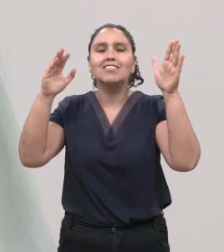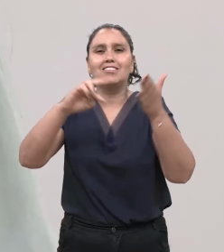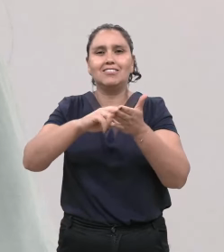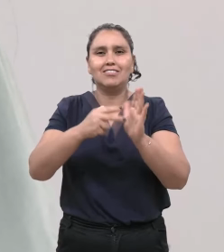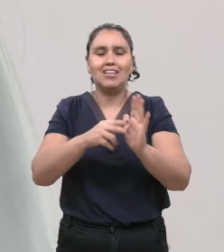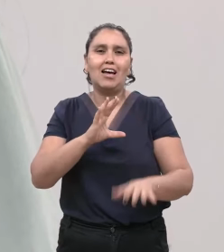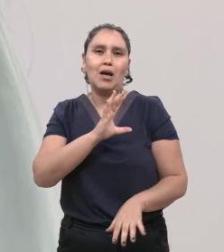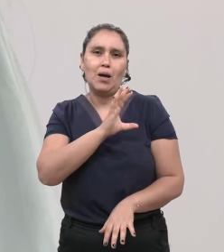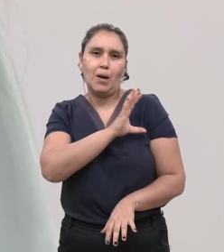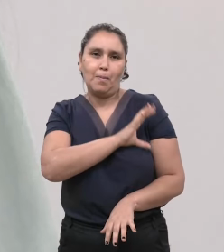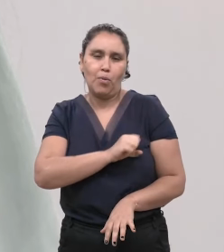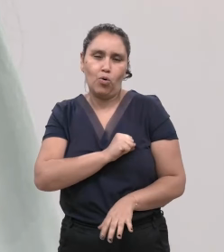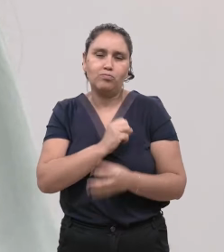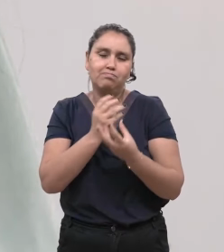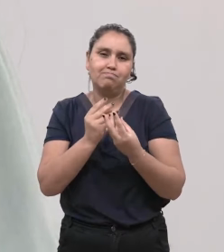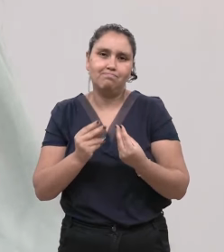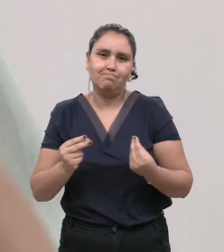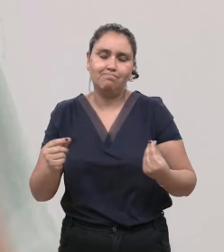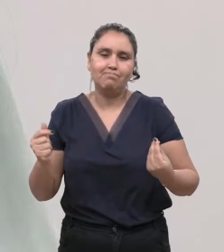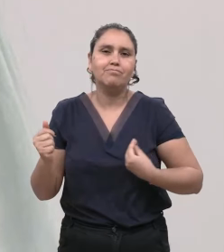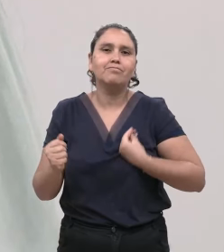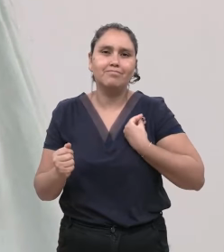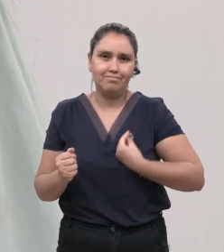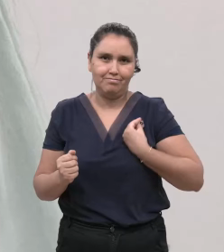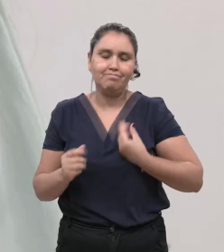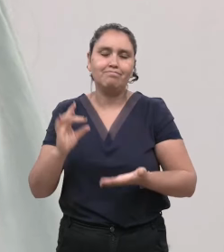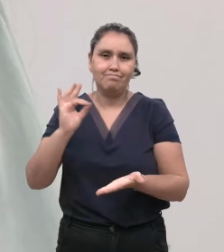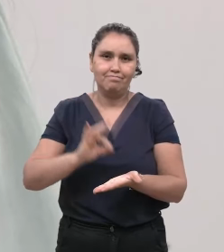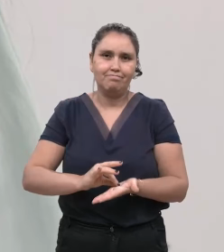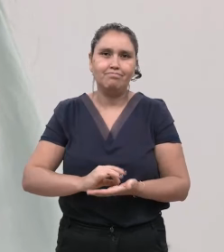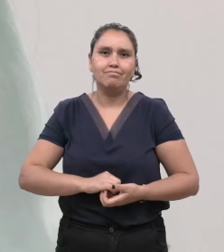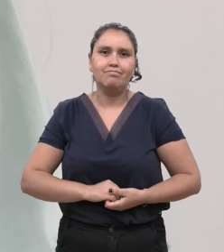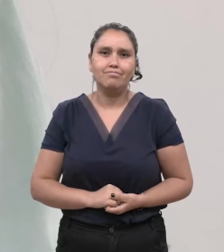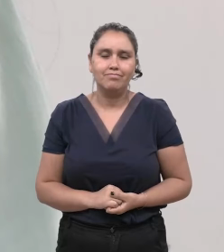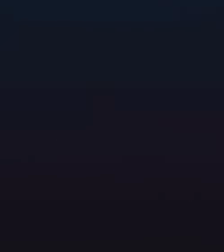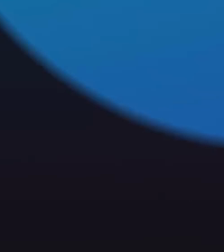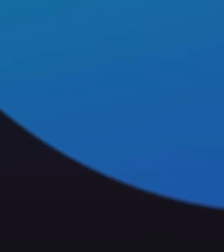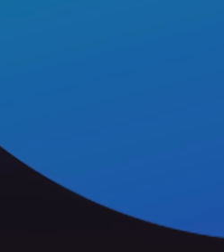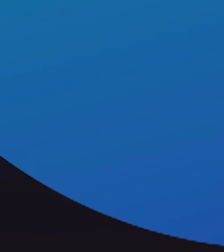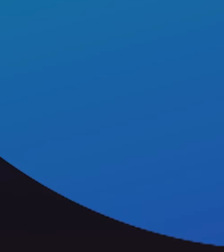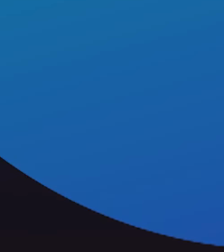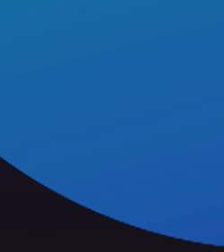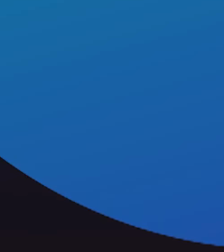nova do mundo, uma visão mais do que é o amor e do que é a essência da vida realmente.